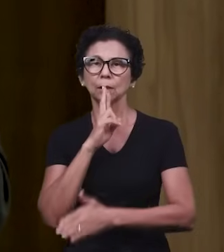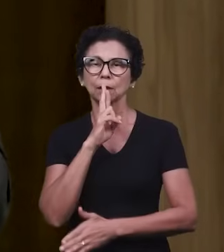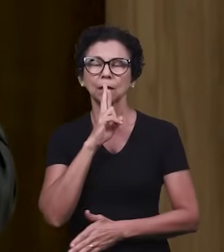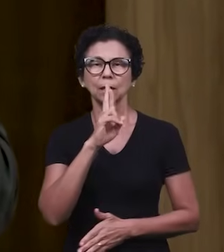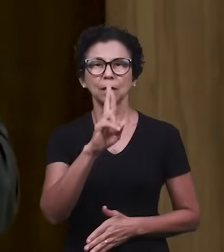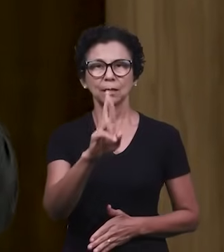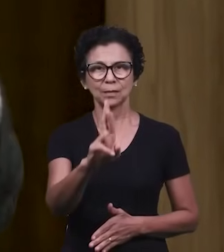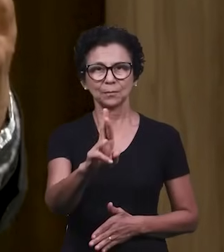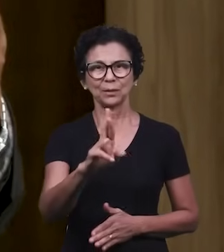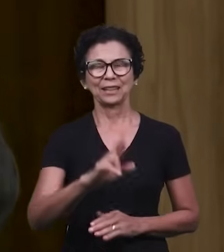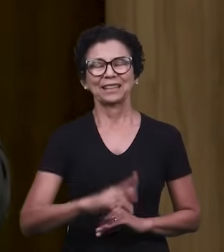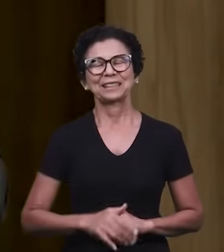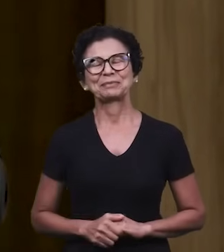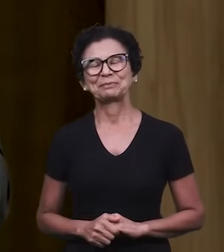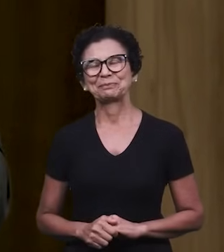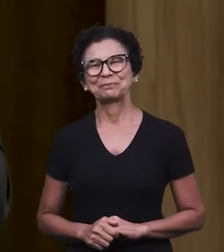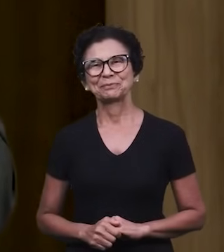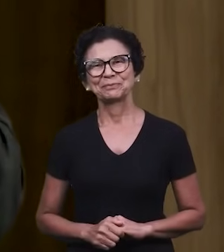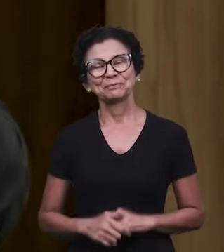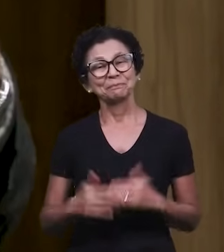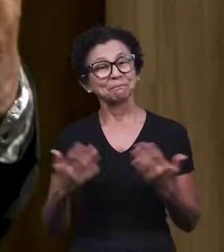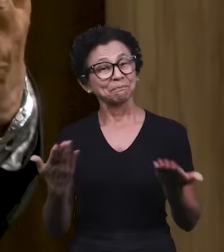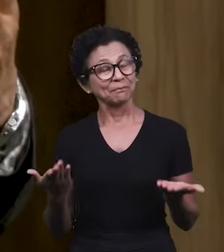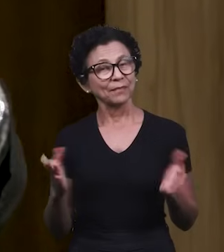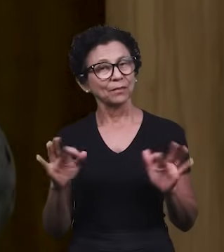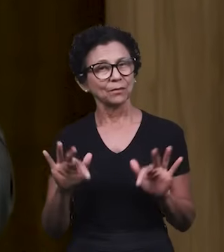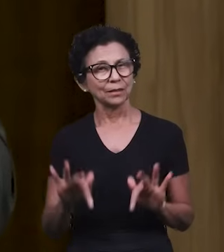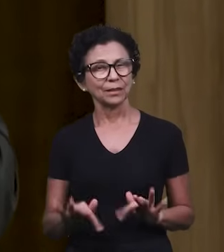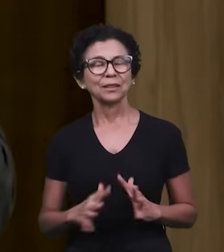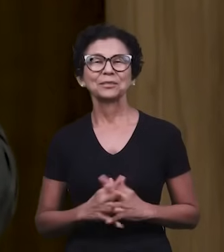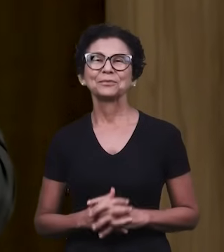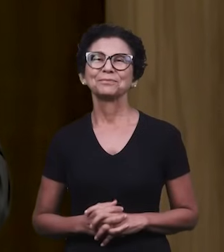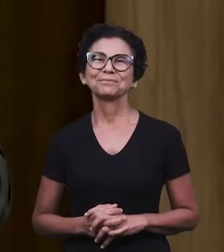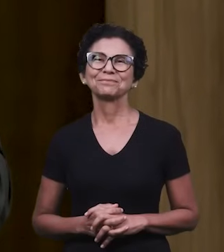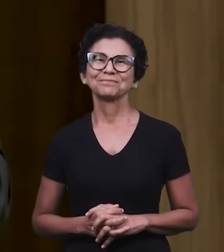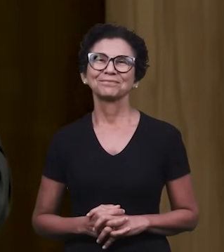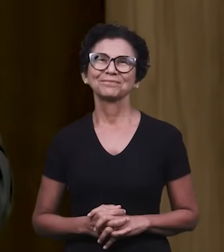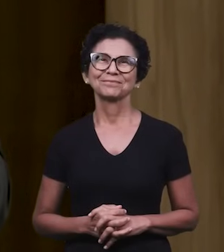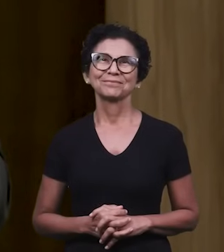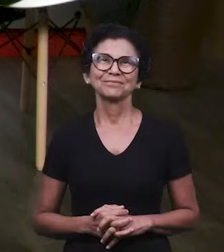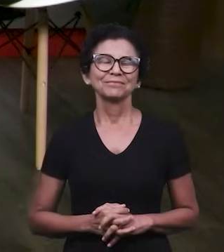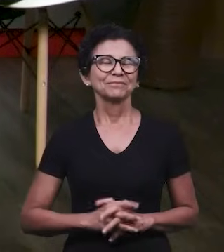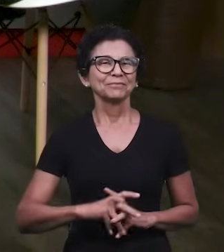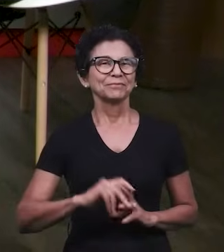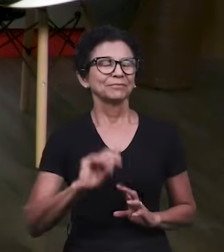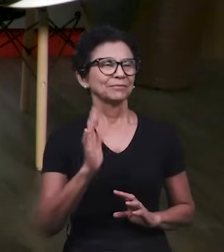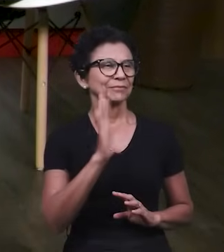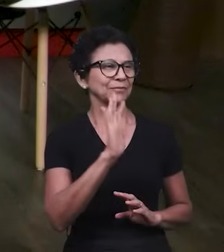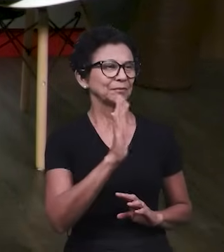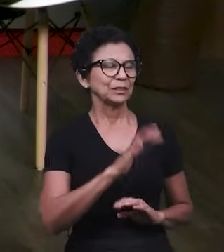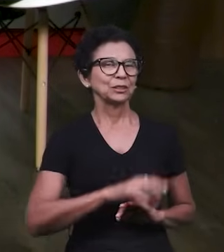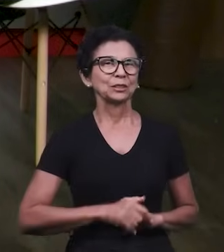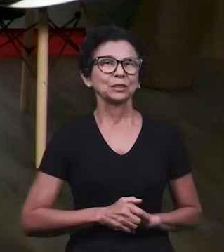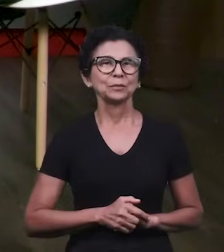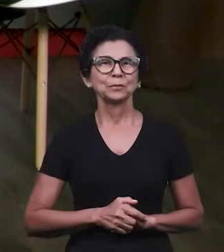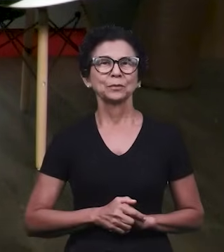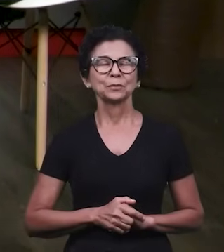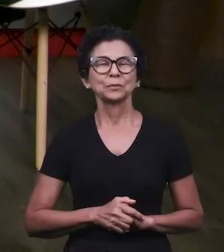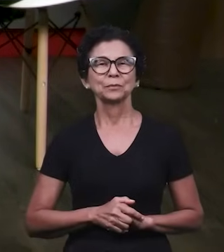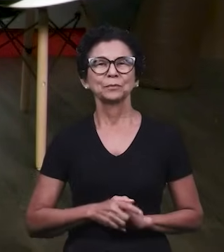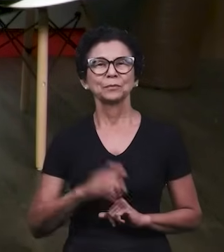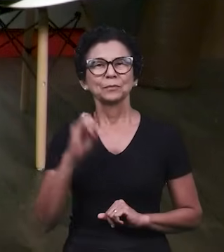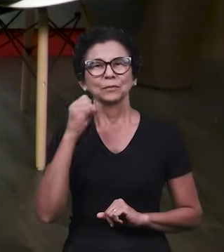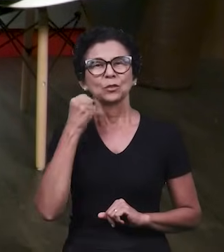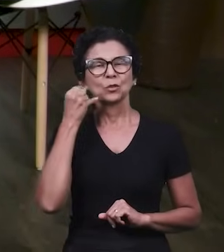os seus questionamentos, as suas dúvidas. Portanto, nós chegamos aqui ao final, despedimos o pastor Josias, com a paz